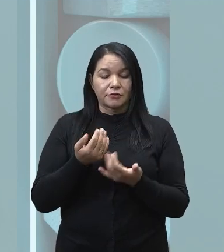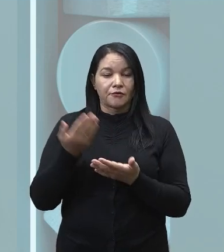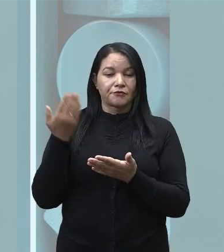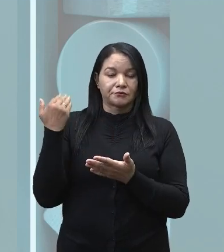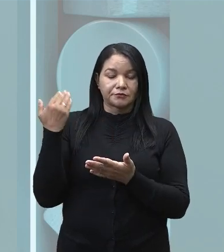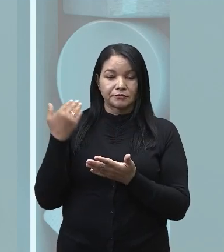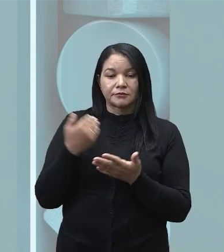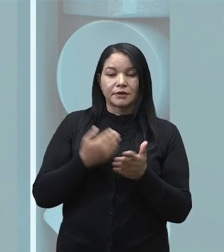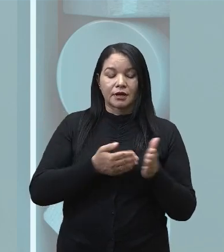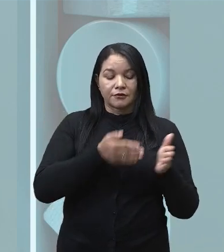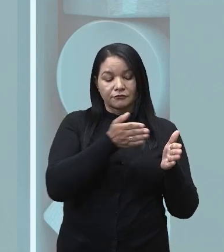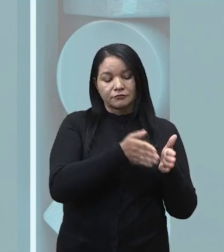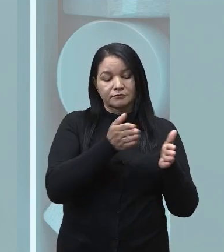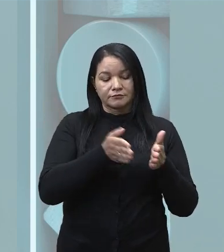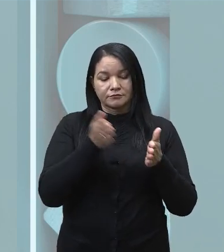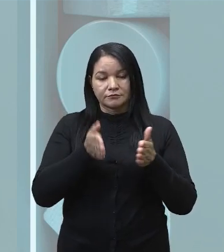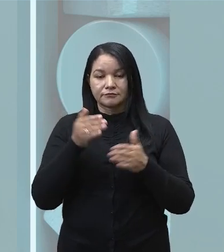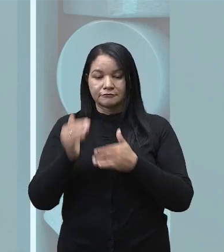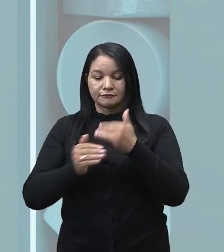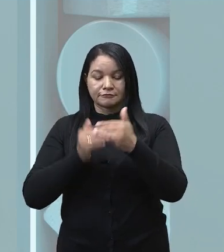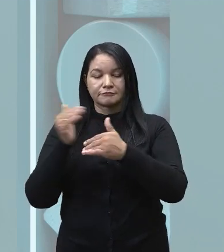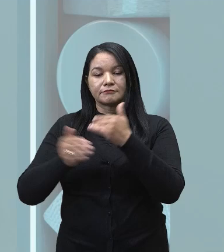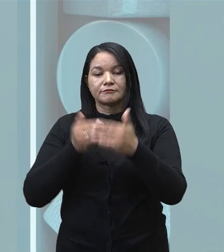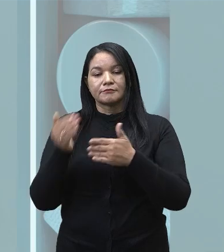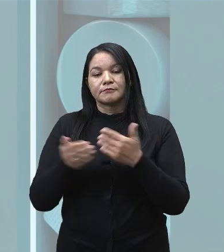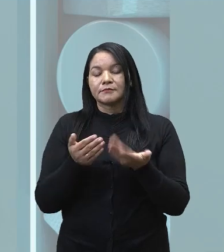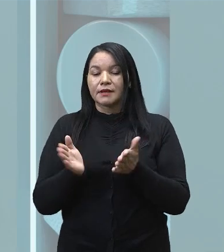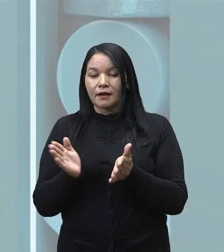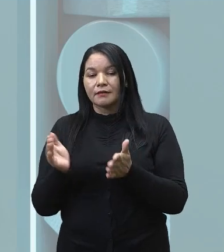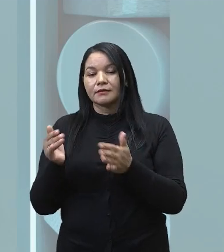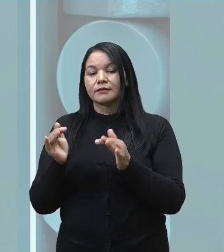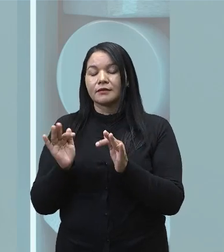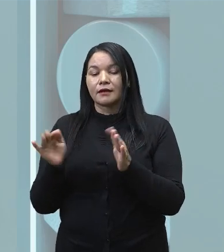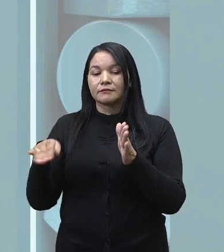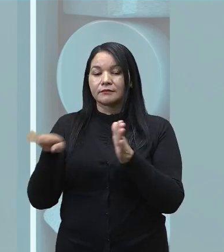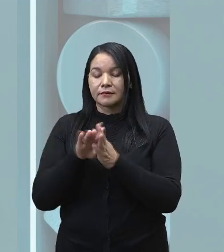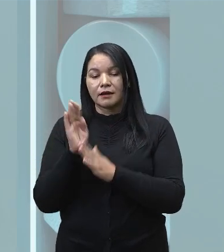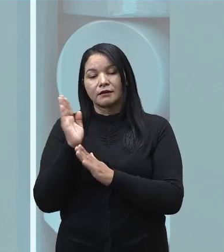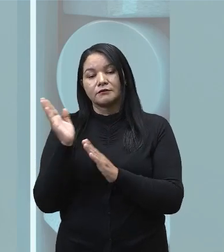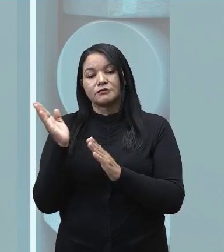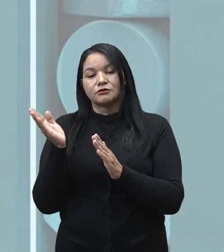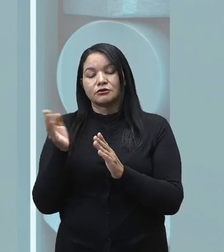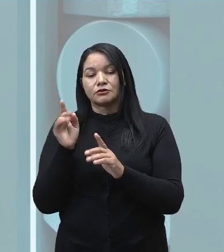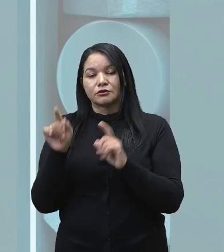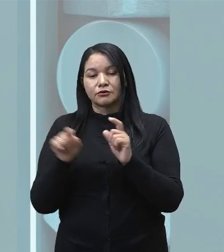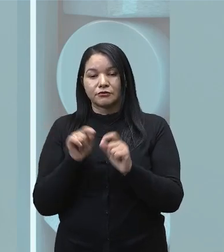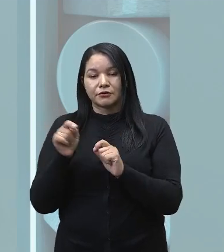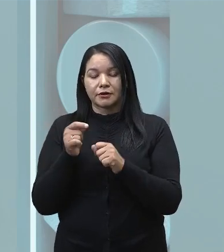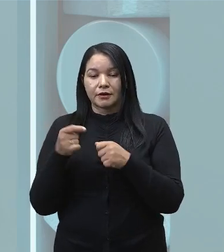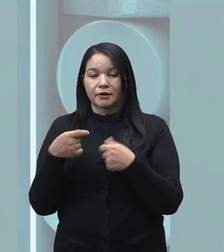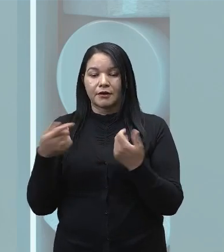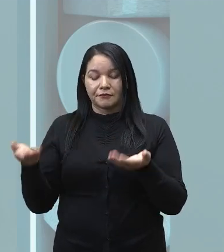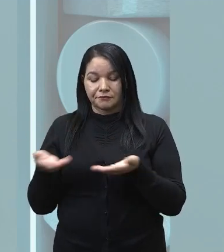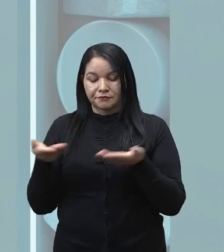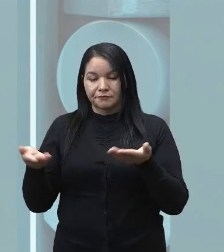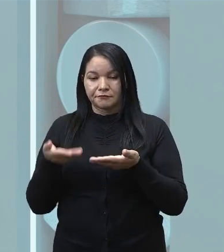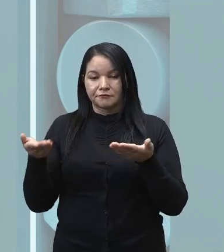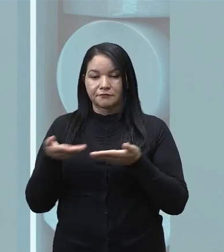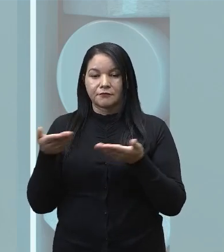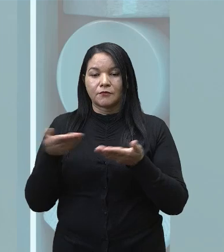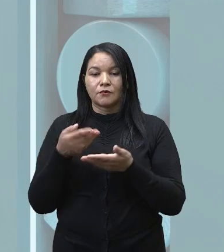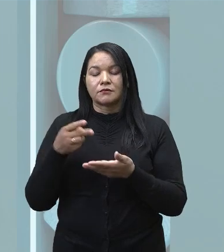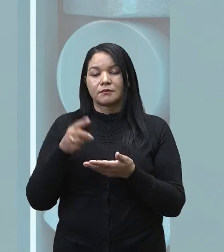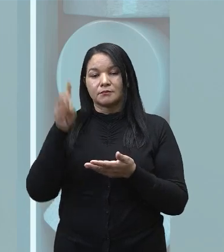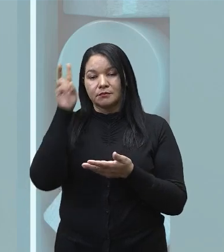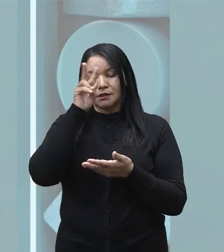E a história vai se desenrolando até chegar nesse tempo mais atual da pessoa